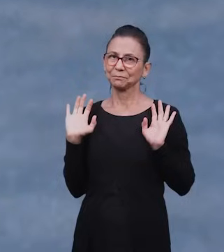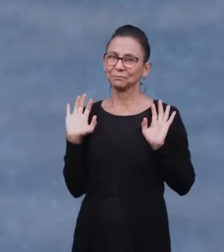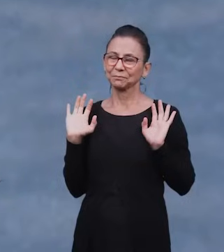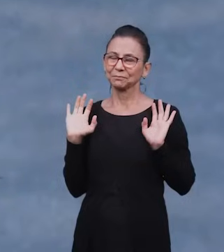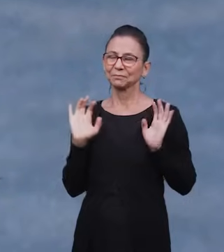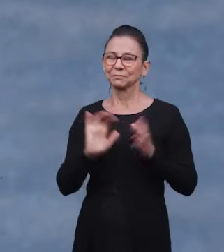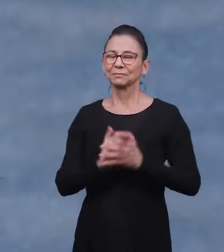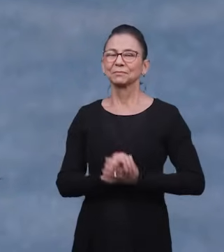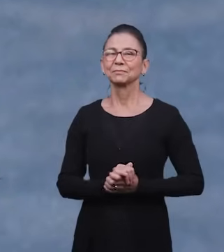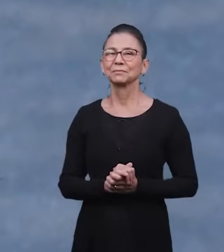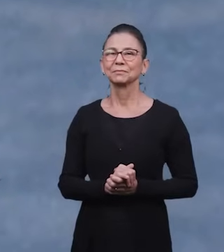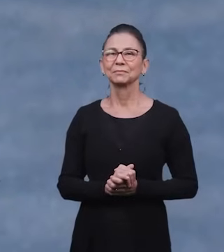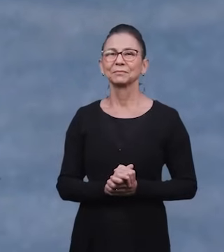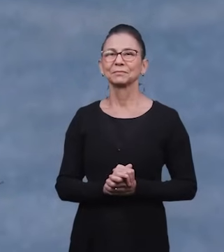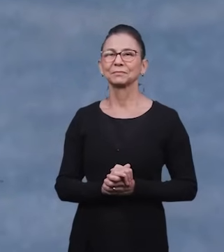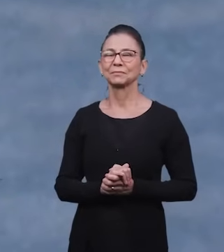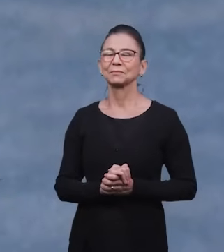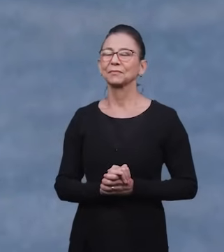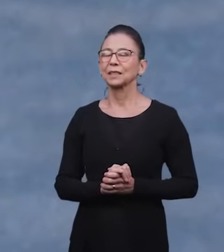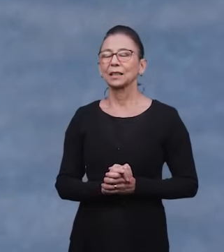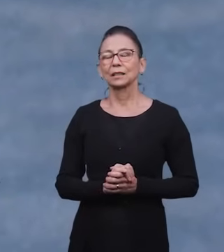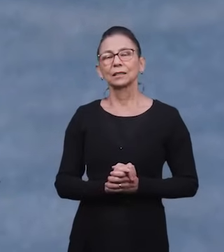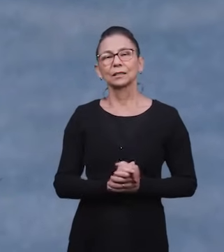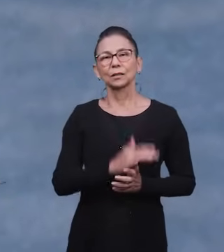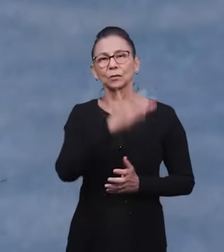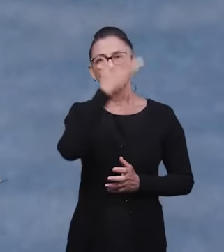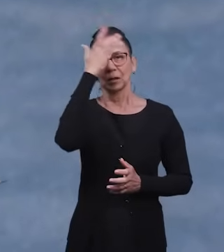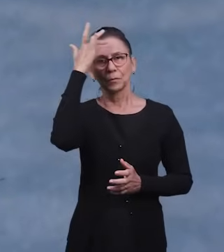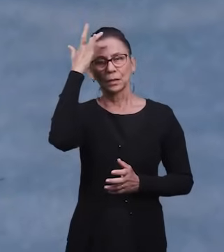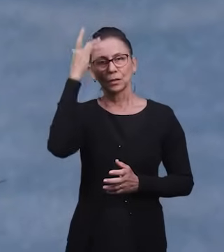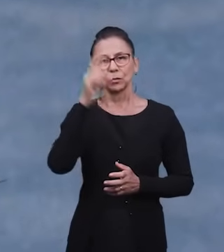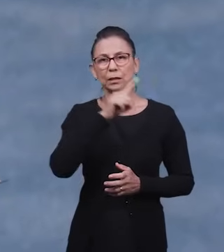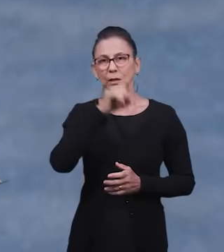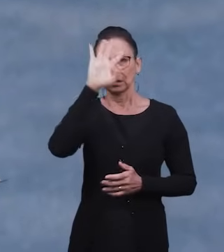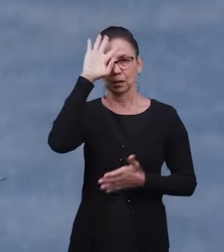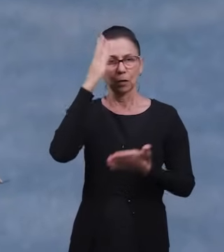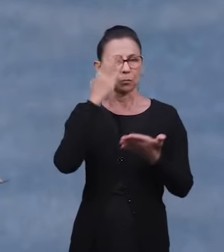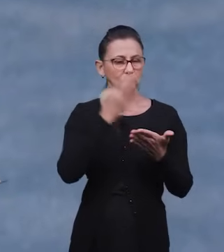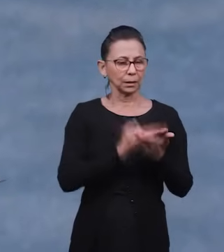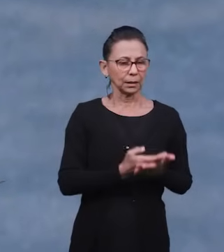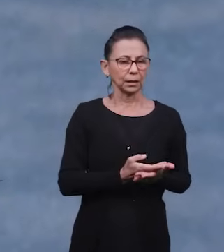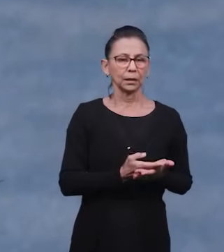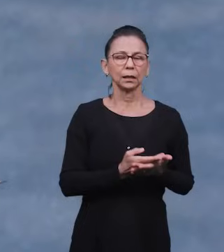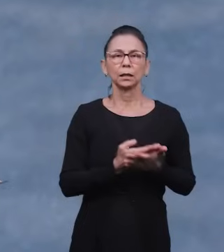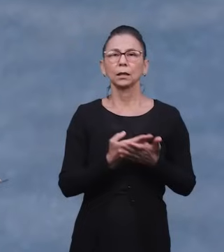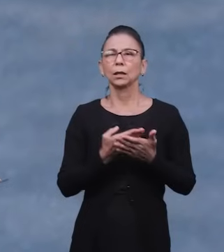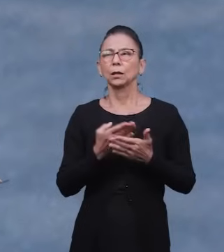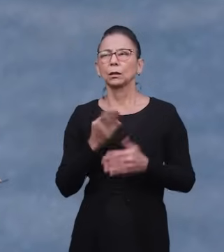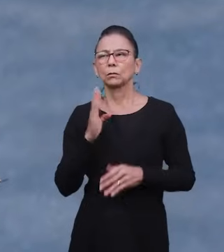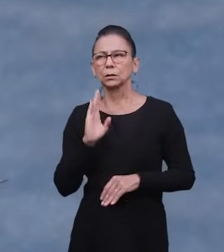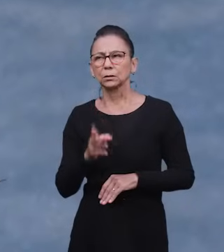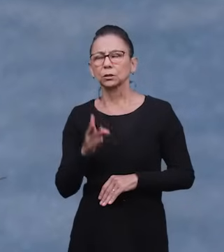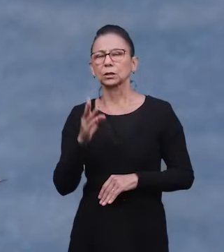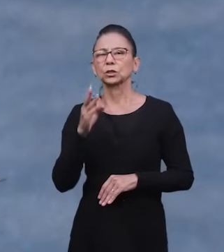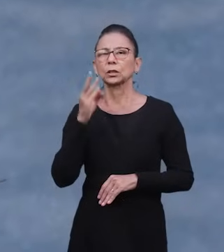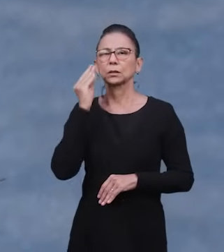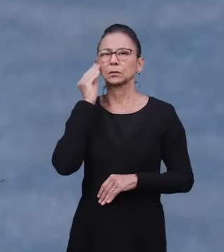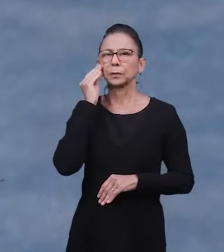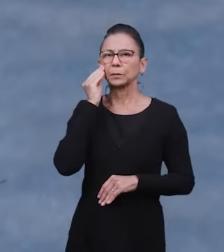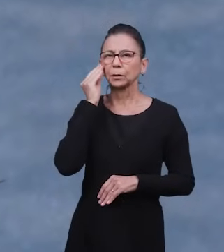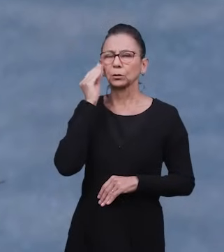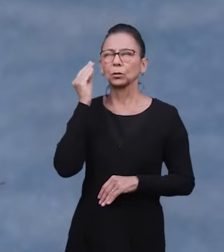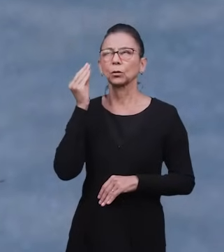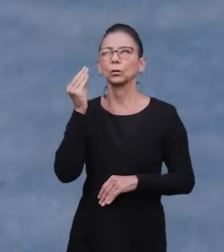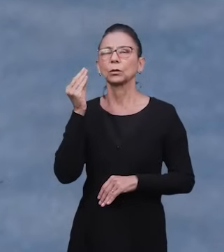um assunto de um homem com Deus, seja ele incrédulo ou não, tem experimentado, um assunto